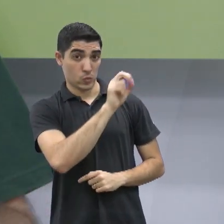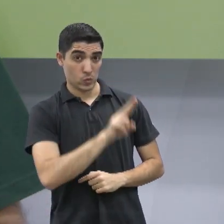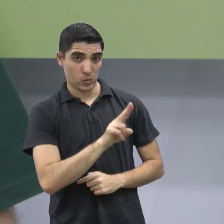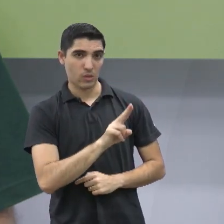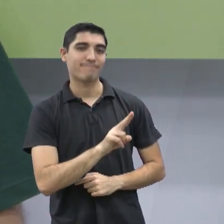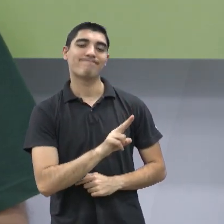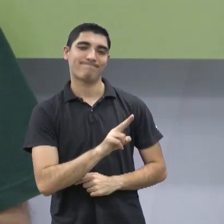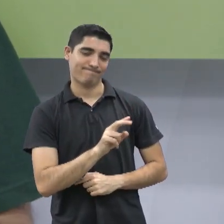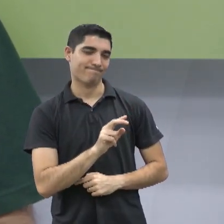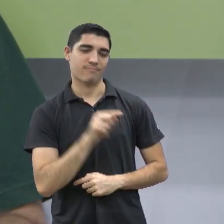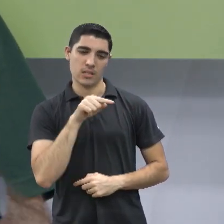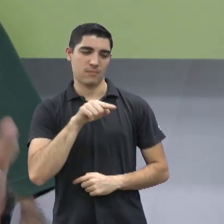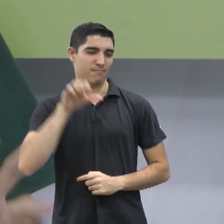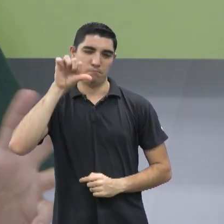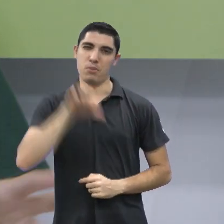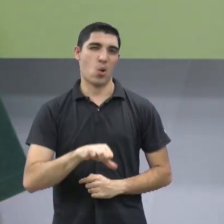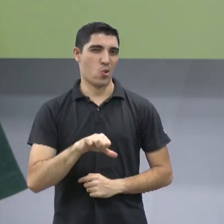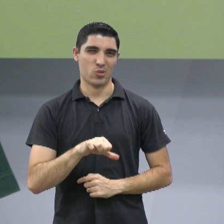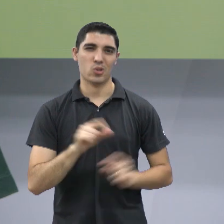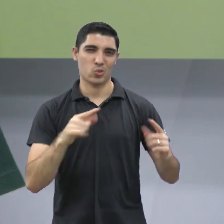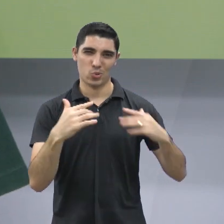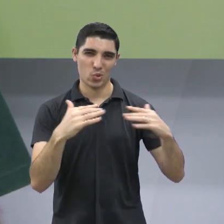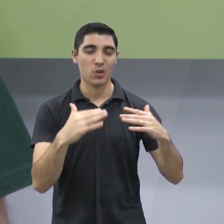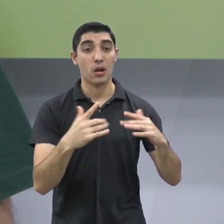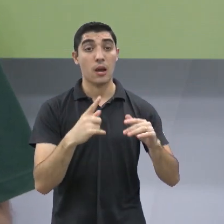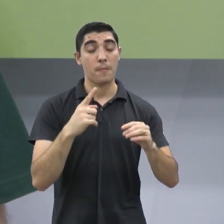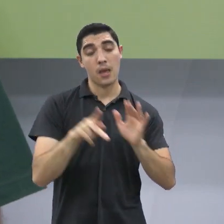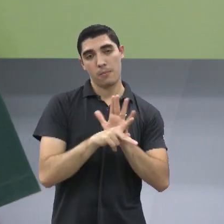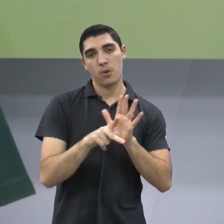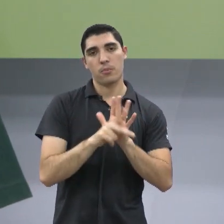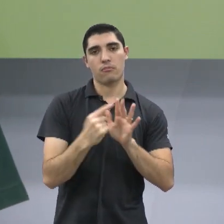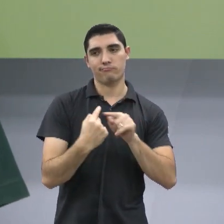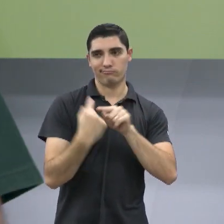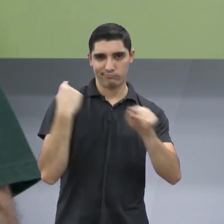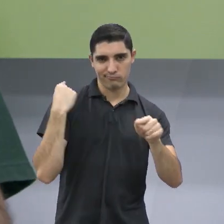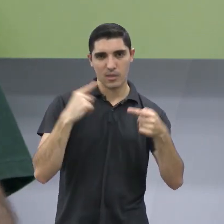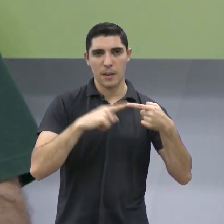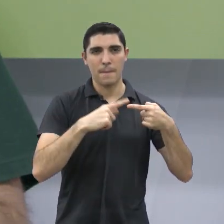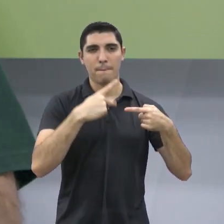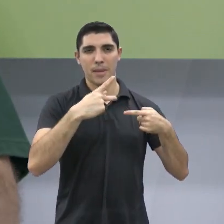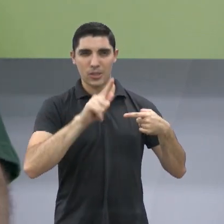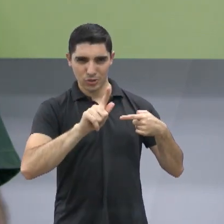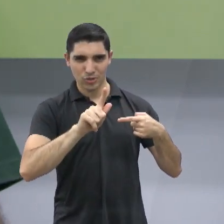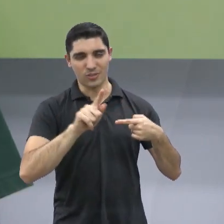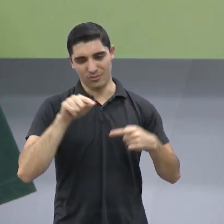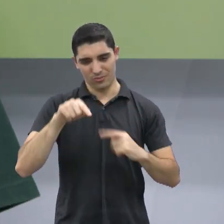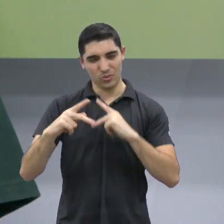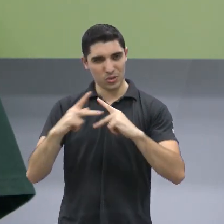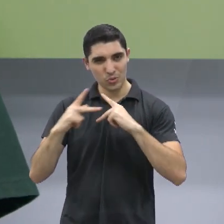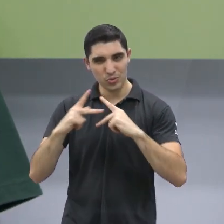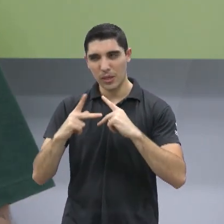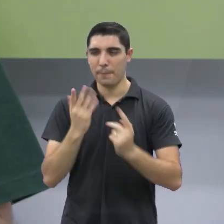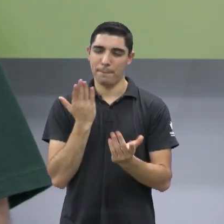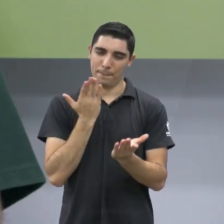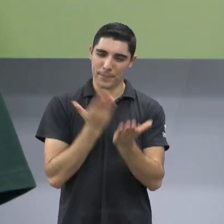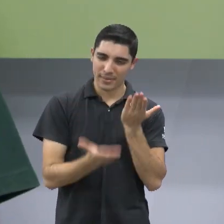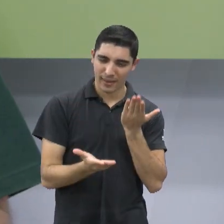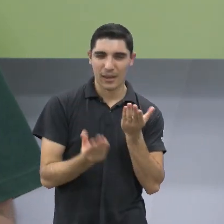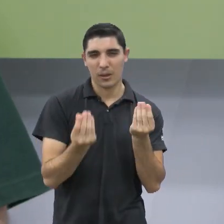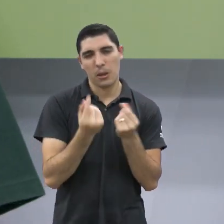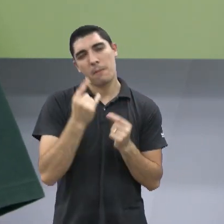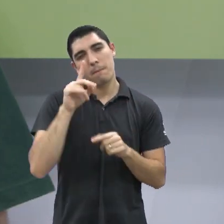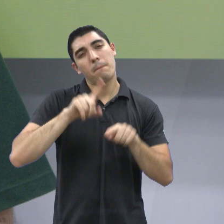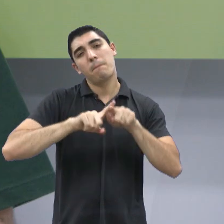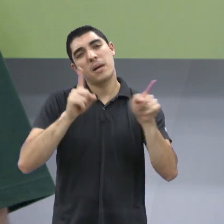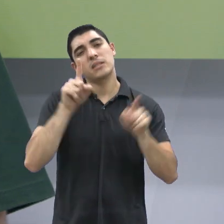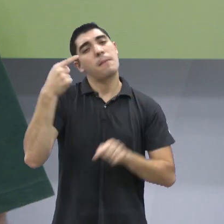ter sido uma zebra, entre aspas, aí contra o Praia Grande, mas era um time que estava, enfim, é o primeiro jogo, a estreia, tem toda a questão